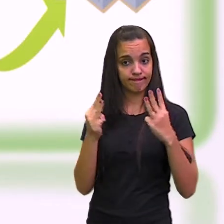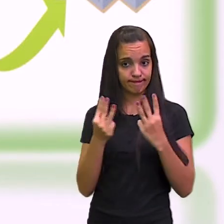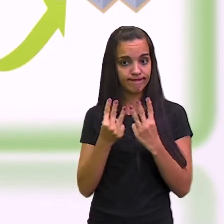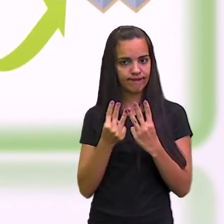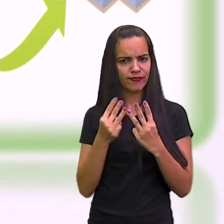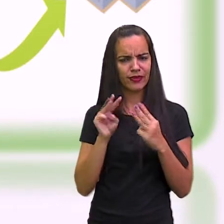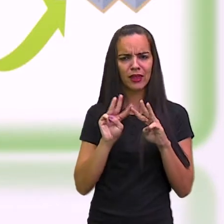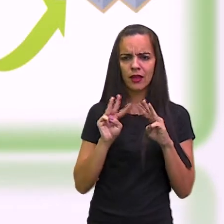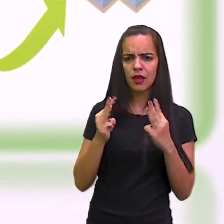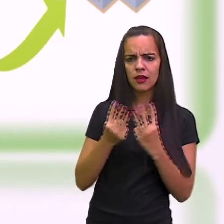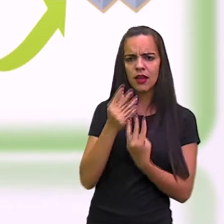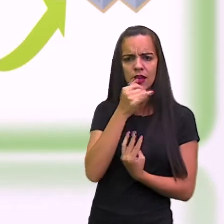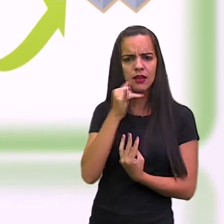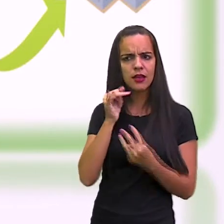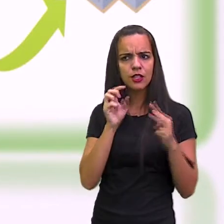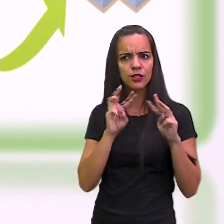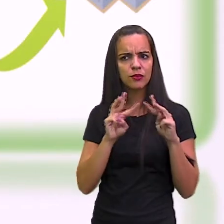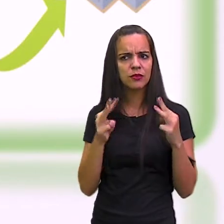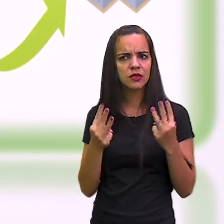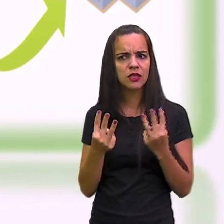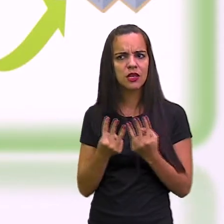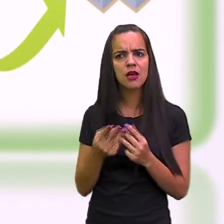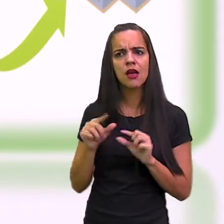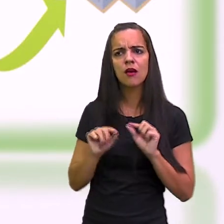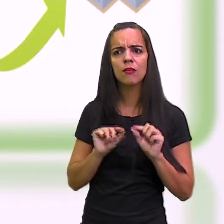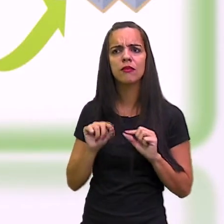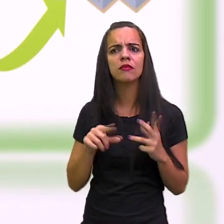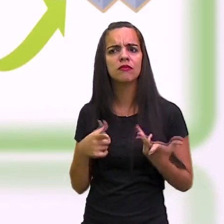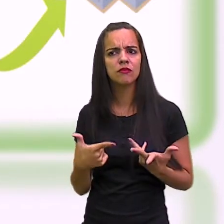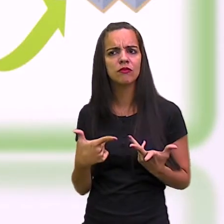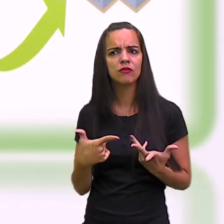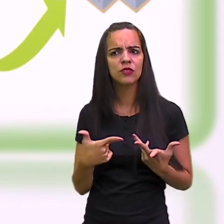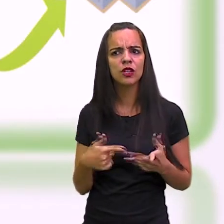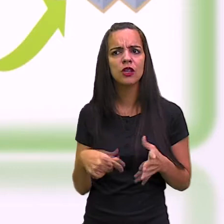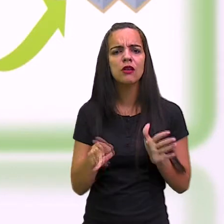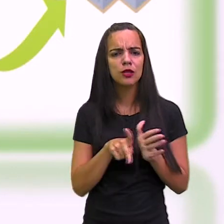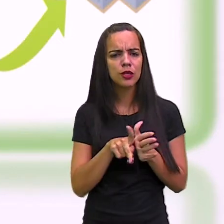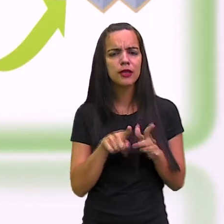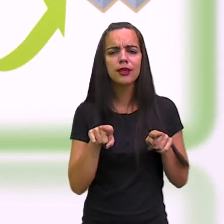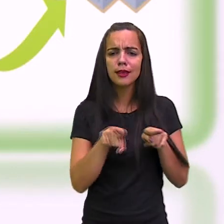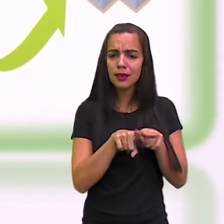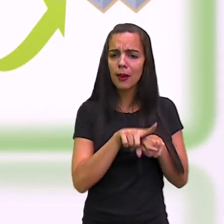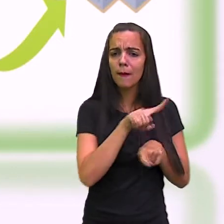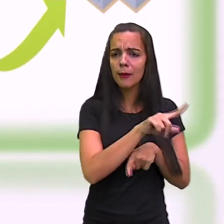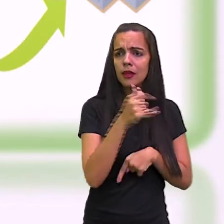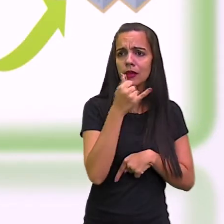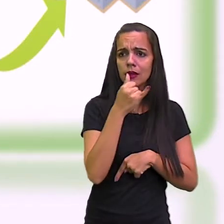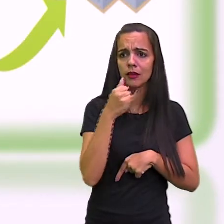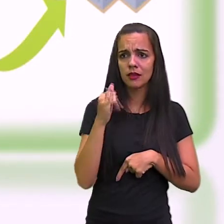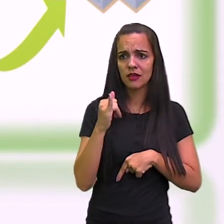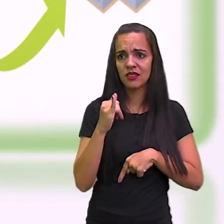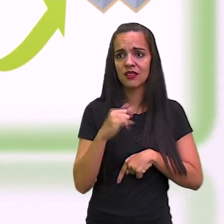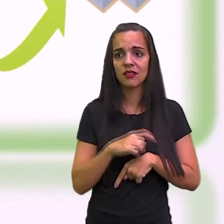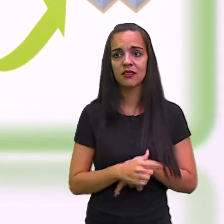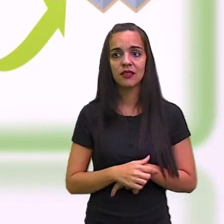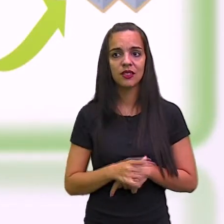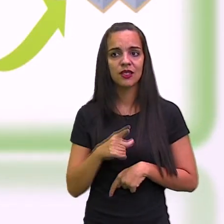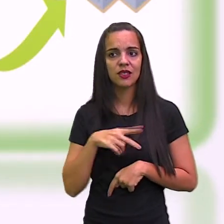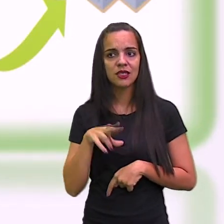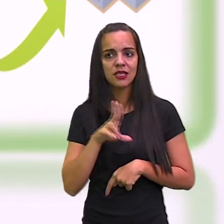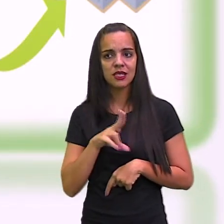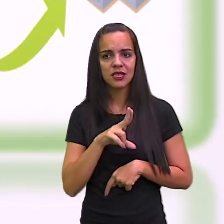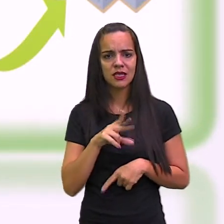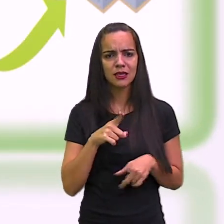biomassa. Nossa, a biomassa é uma fonte de energia que vai resultar da queima de